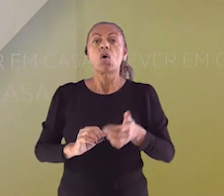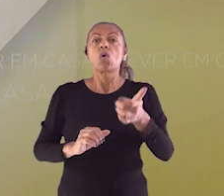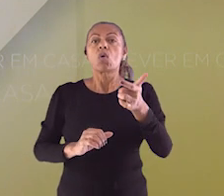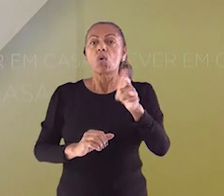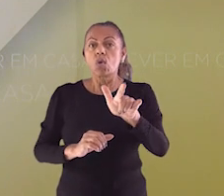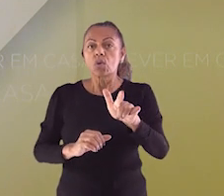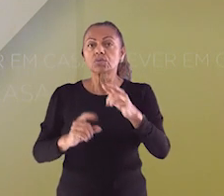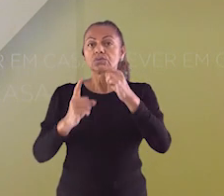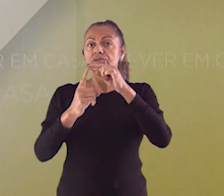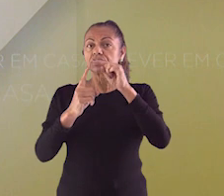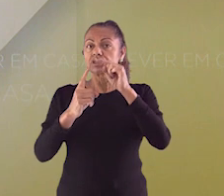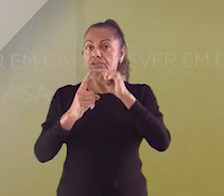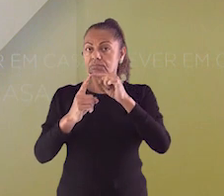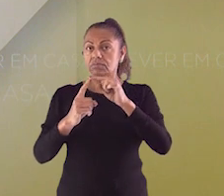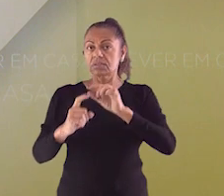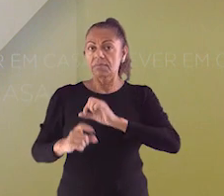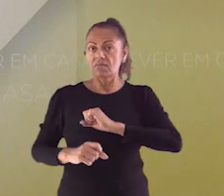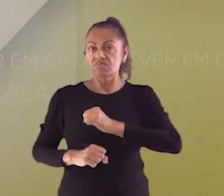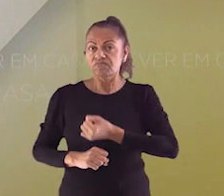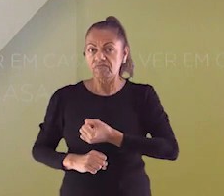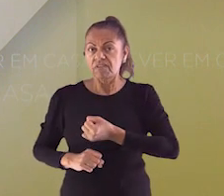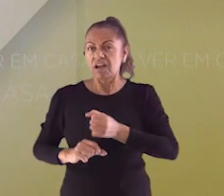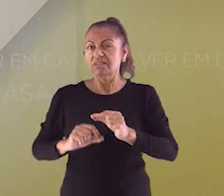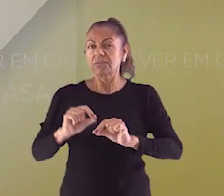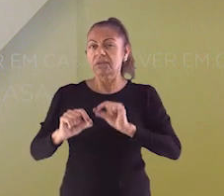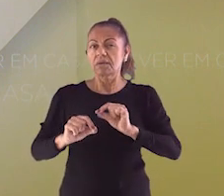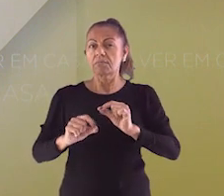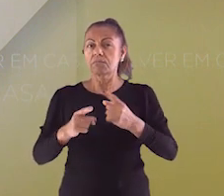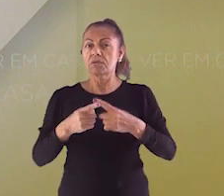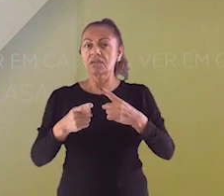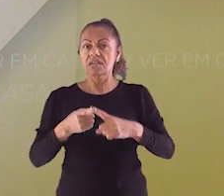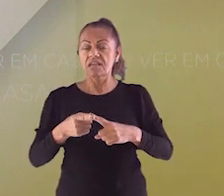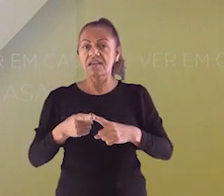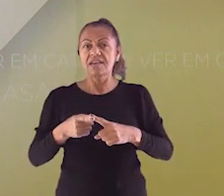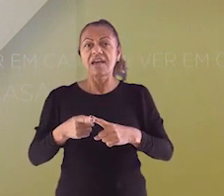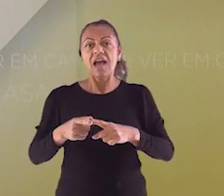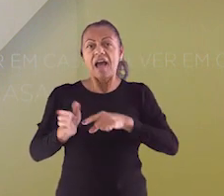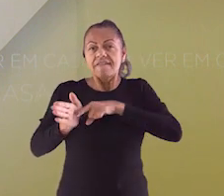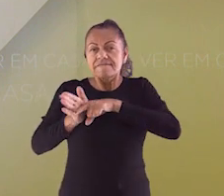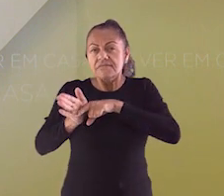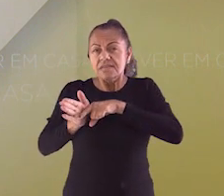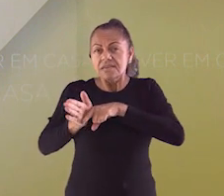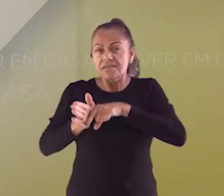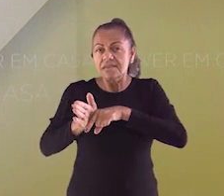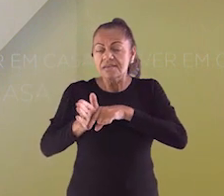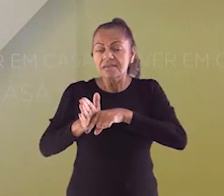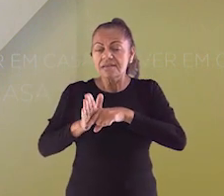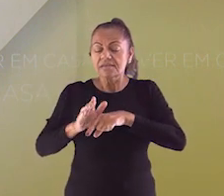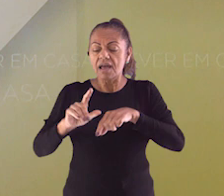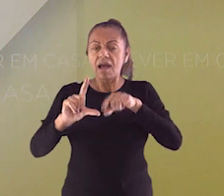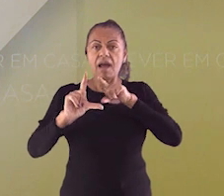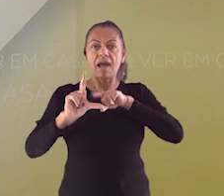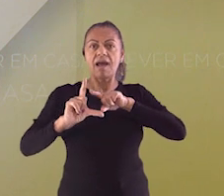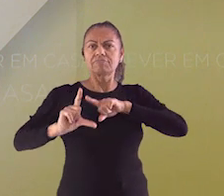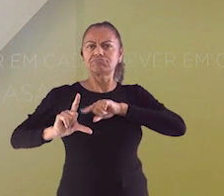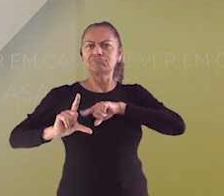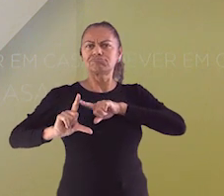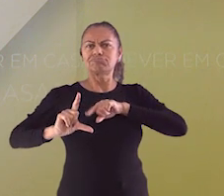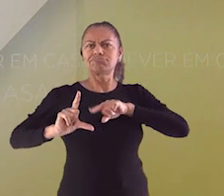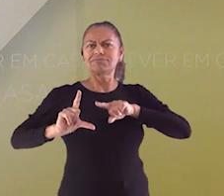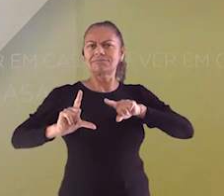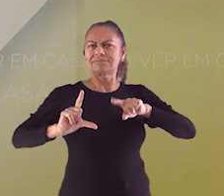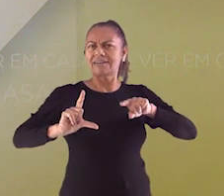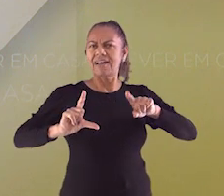Existe mais de um tipo de infarto, porém não vamos entrar em detalhes em nosso programa. O principal exame